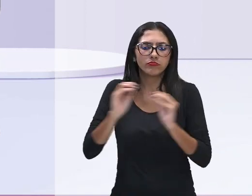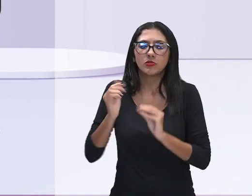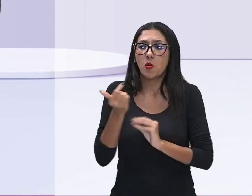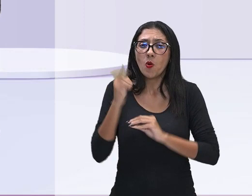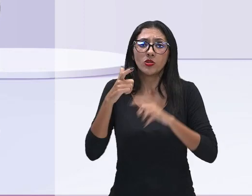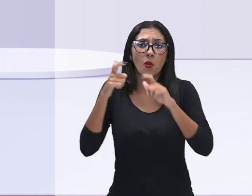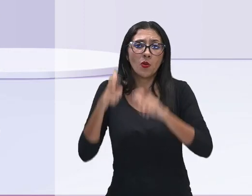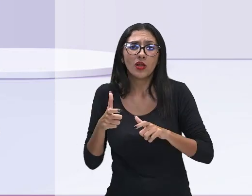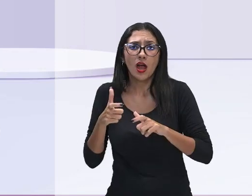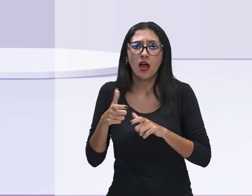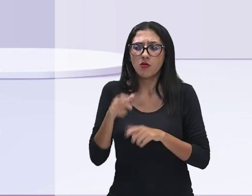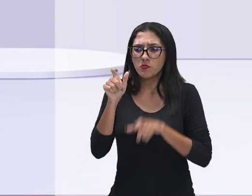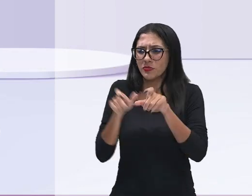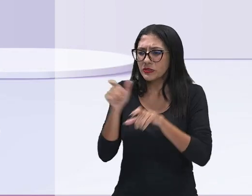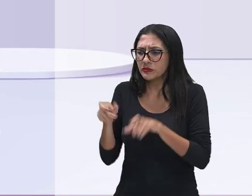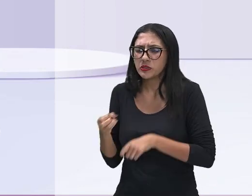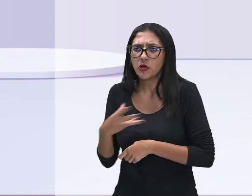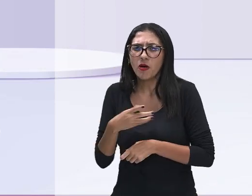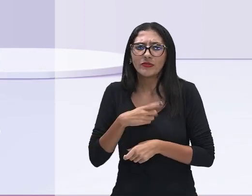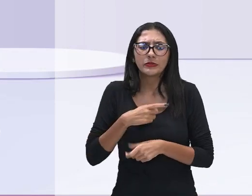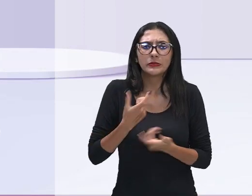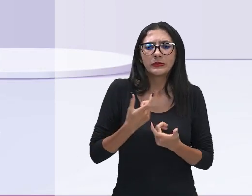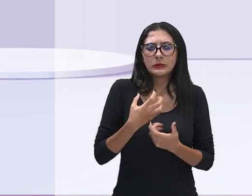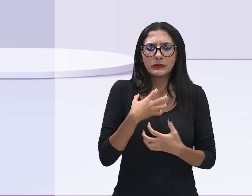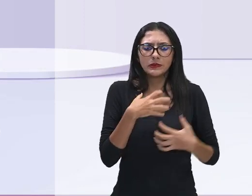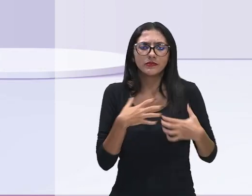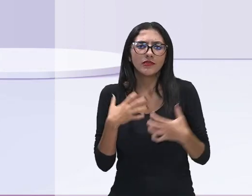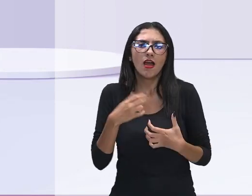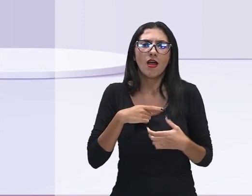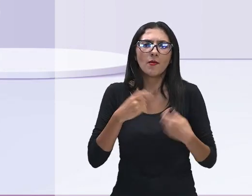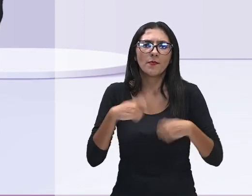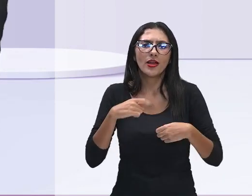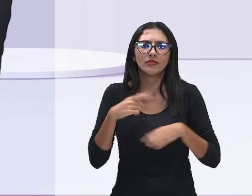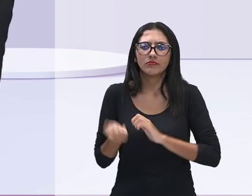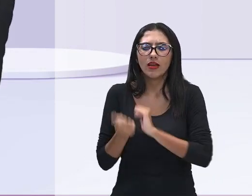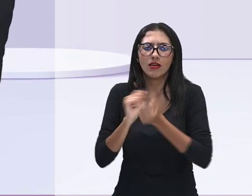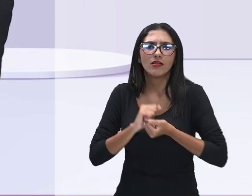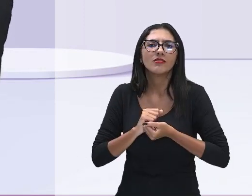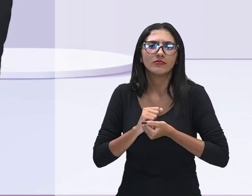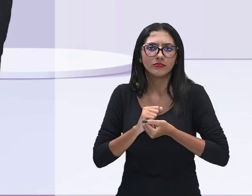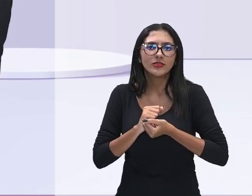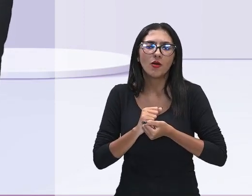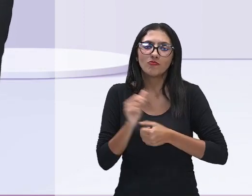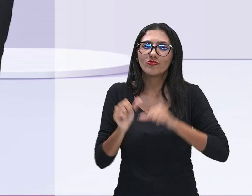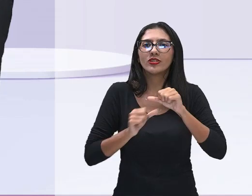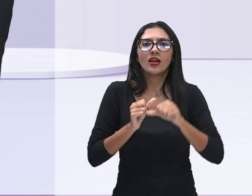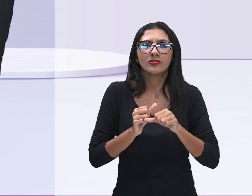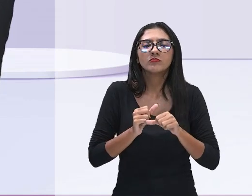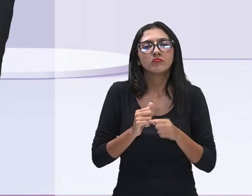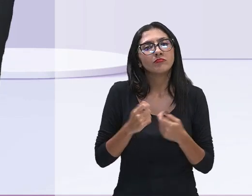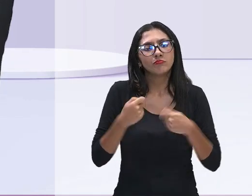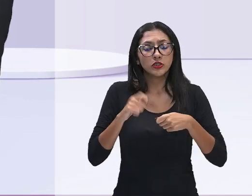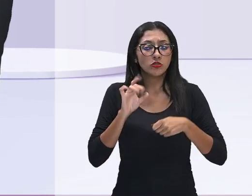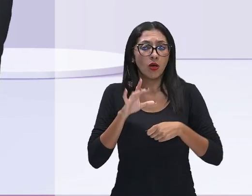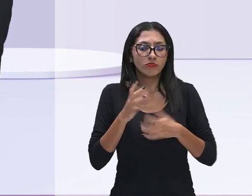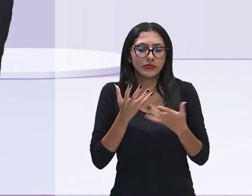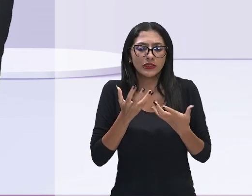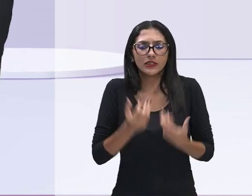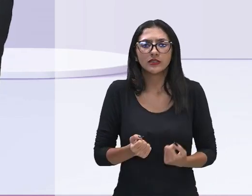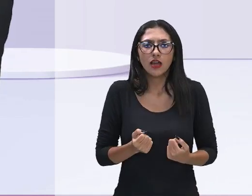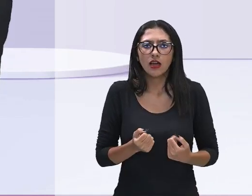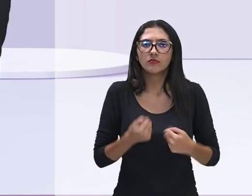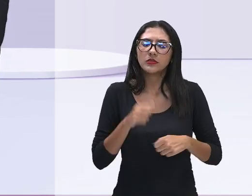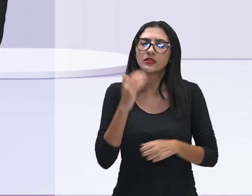vir e eu tenho que me adaptar a essas mudanças. Então a aceitação é um dos primeiros passos que a gente tem que